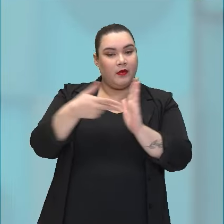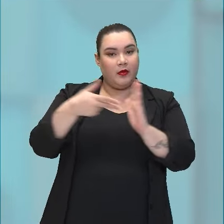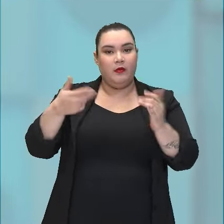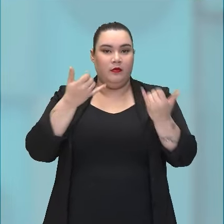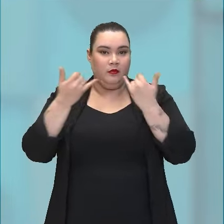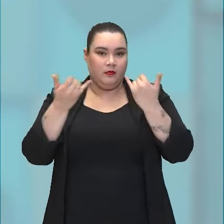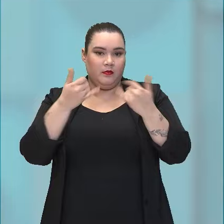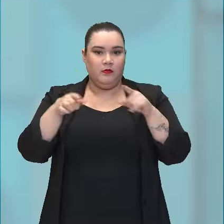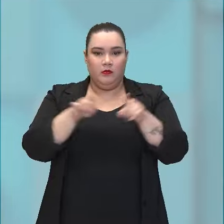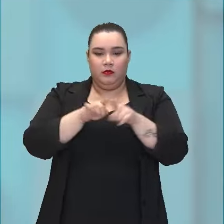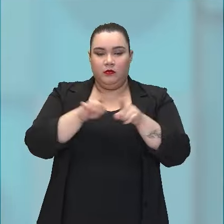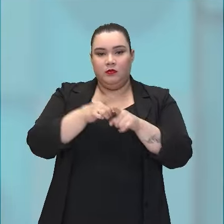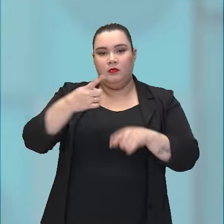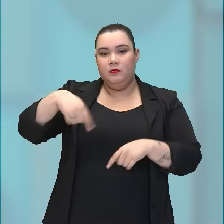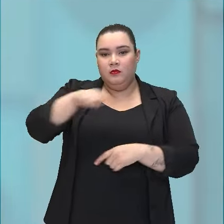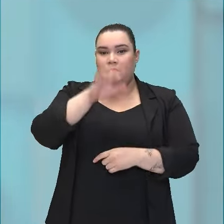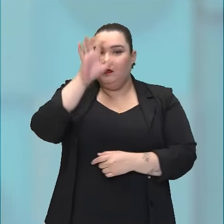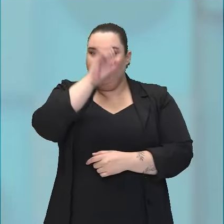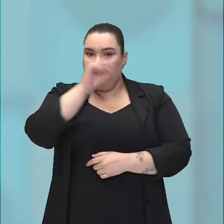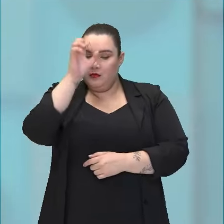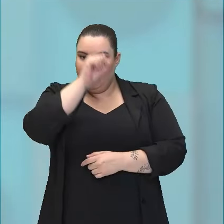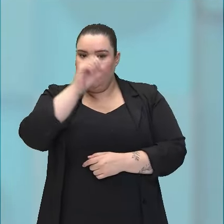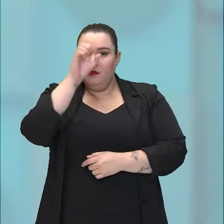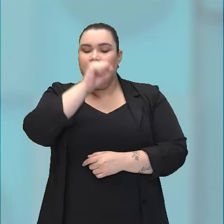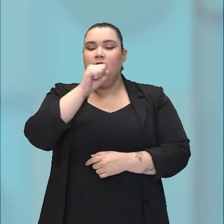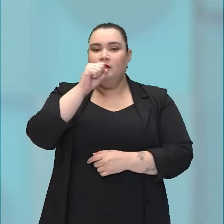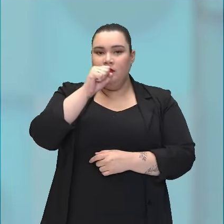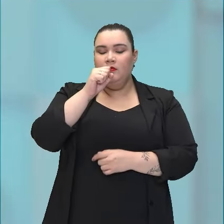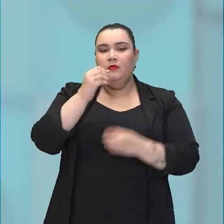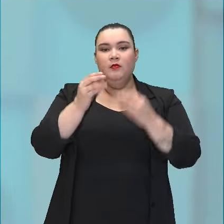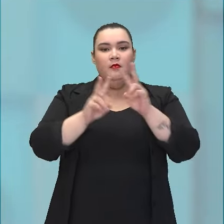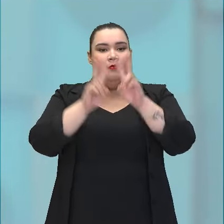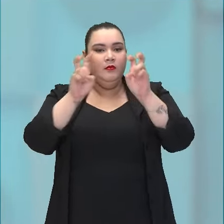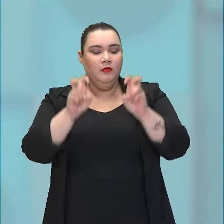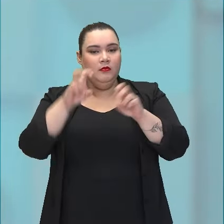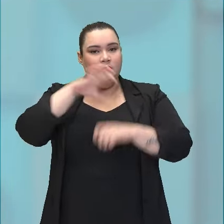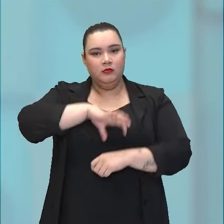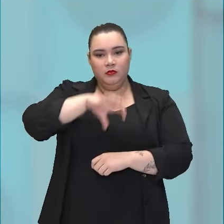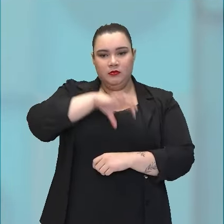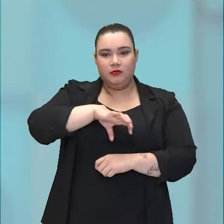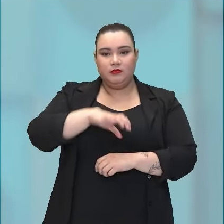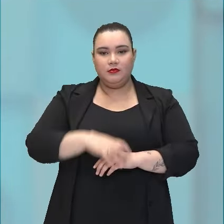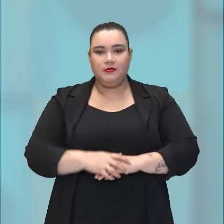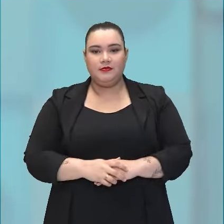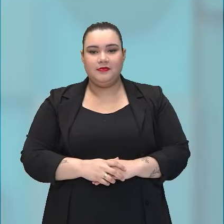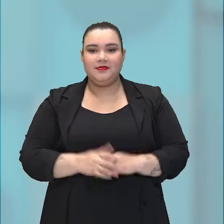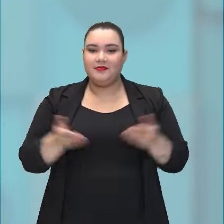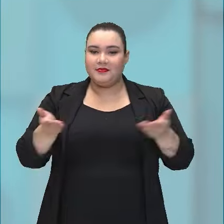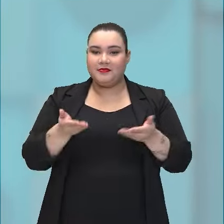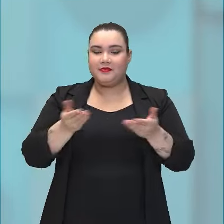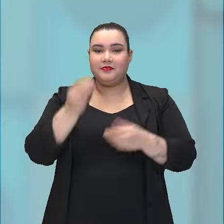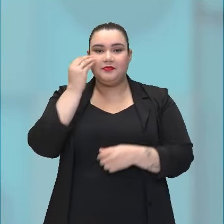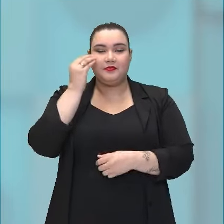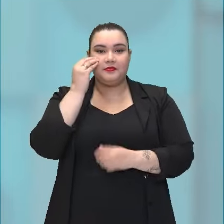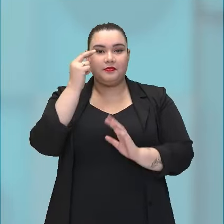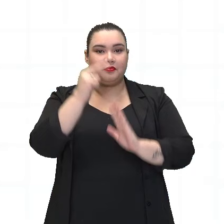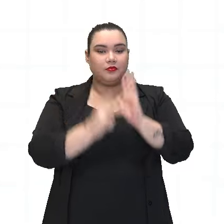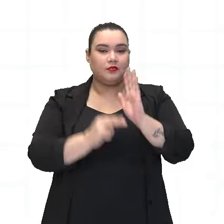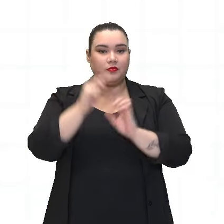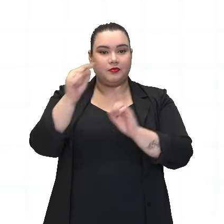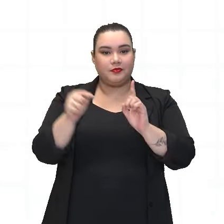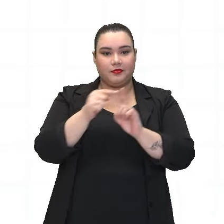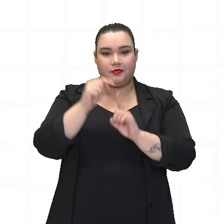para você conhecer e aprender mais sobre a língua portuguesa. Então, vamos ao nosso objeto de